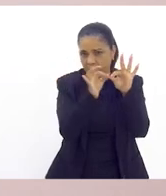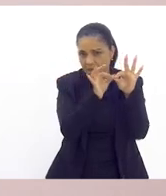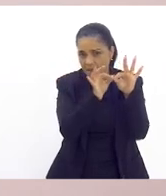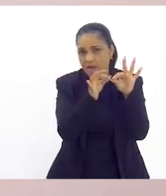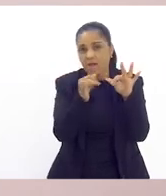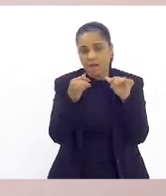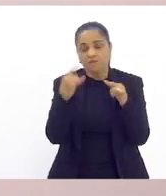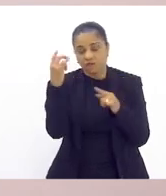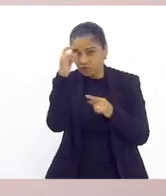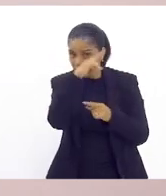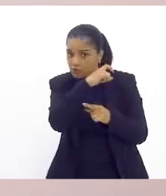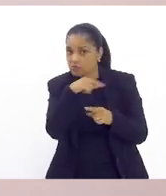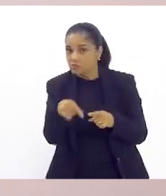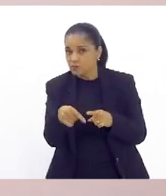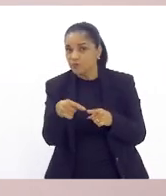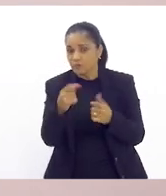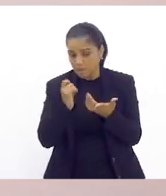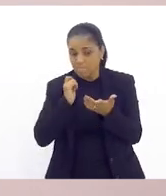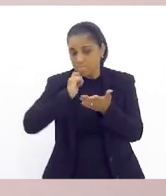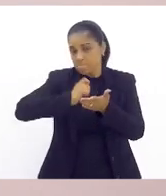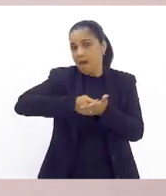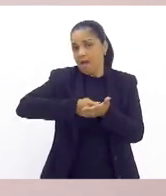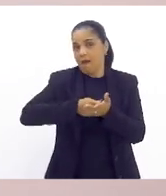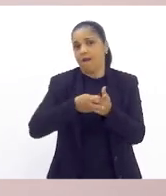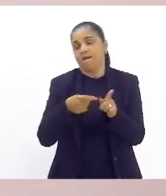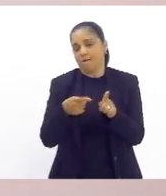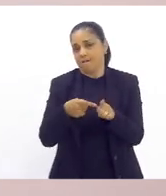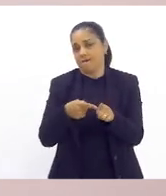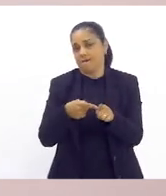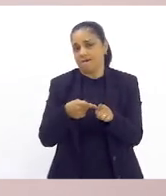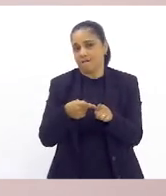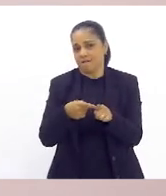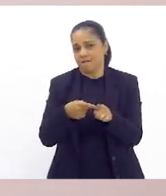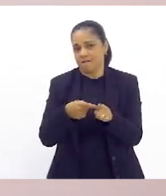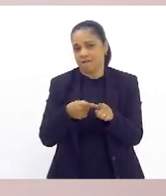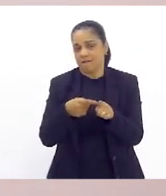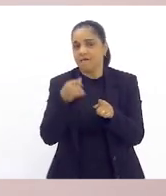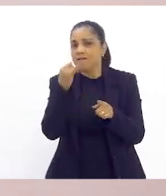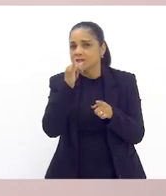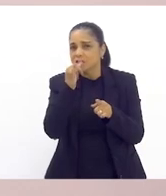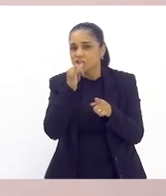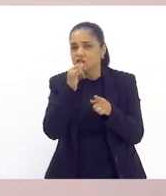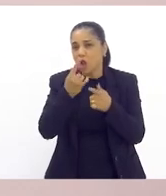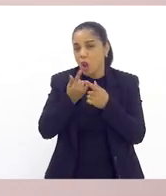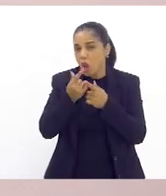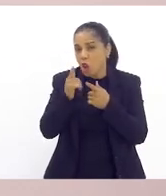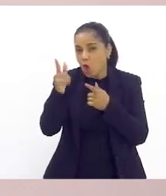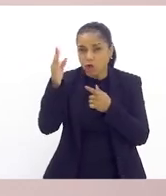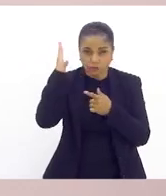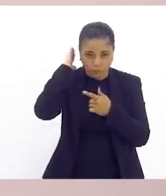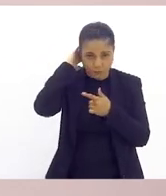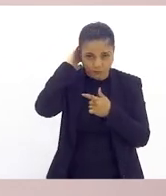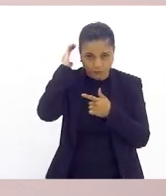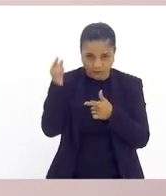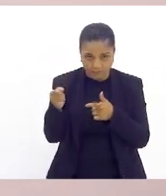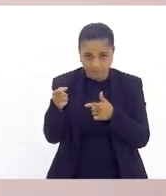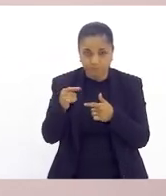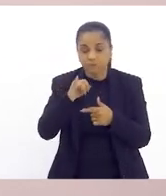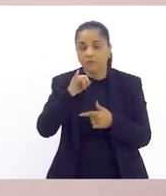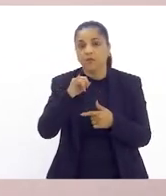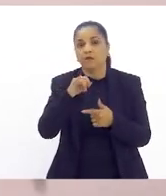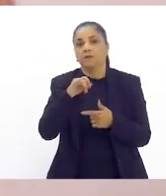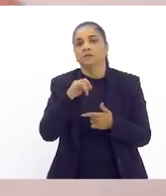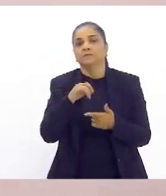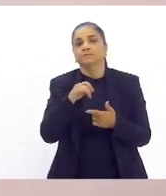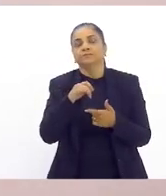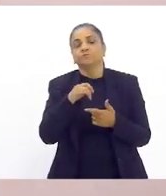tá público na anel também precisa deputados quiserem pesquisar Ou a gente pode depois fornecer essa informação